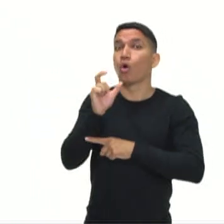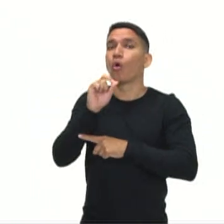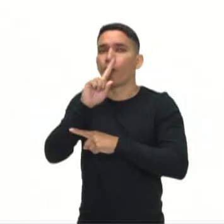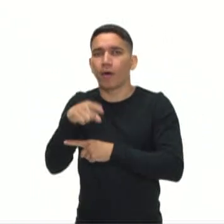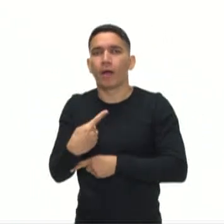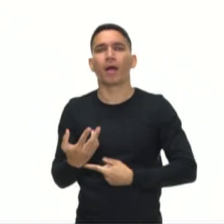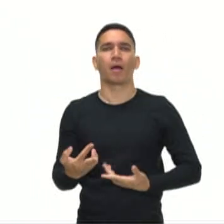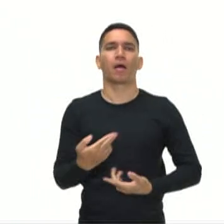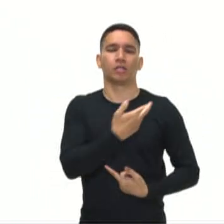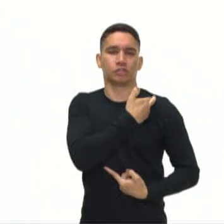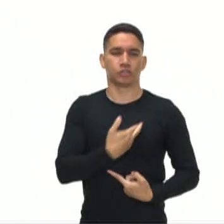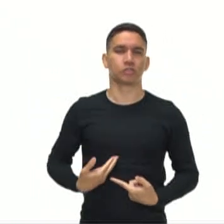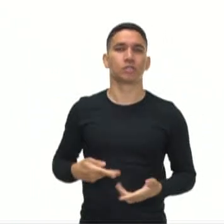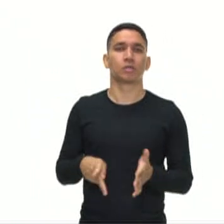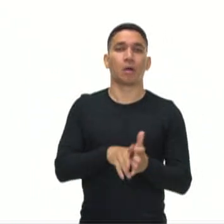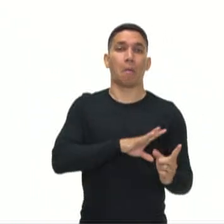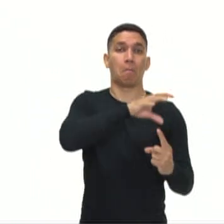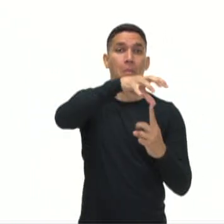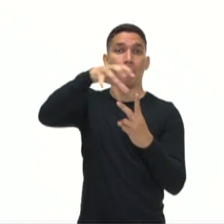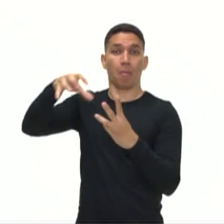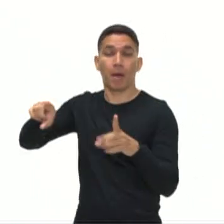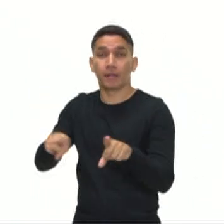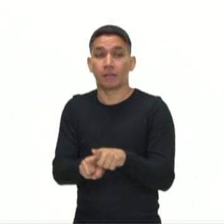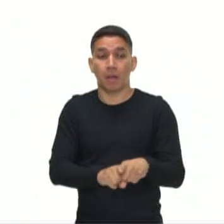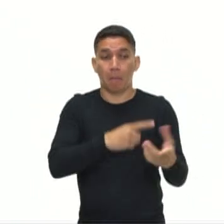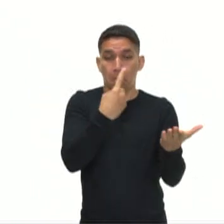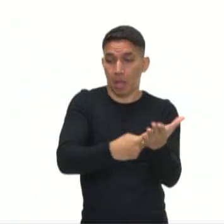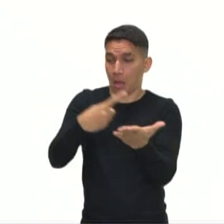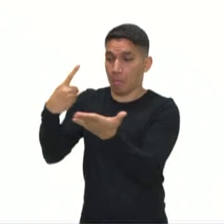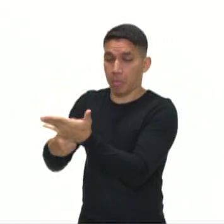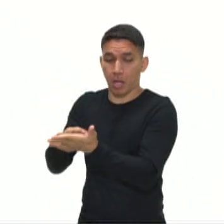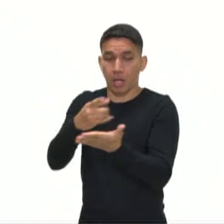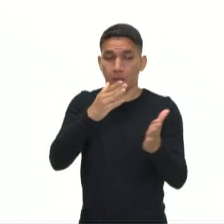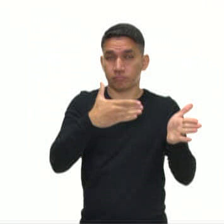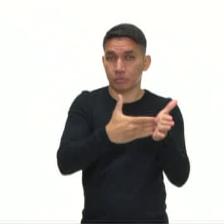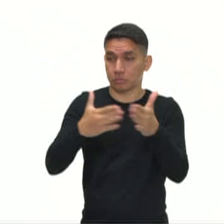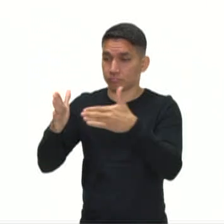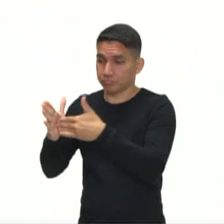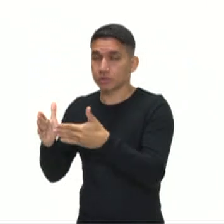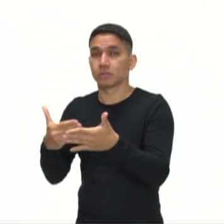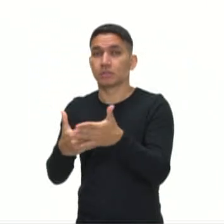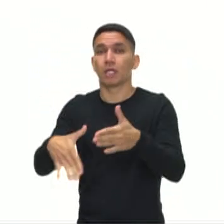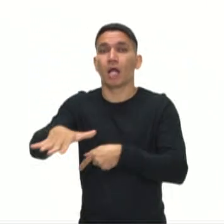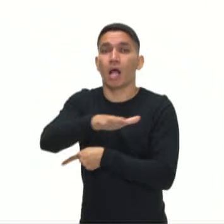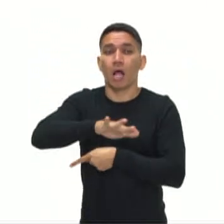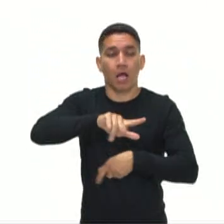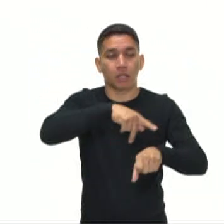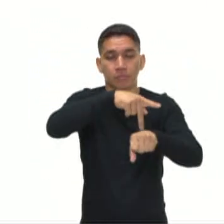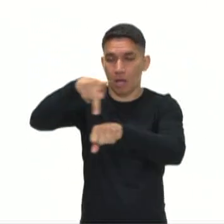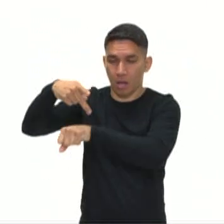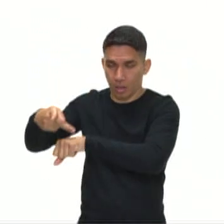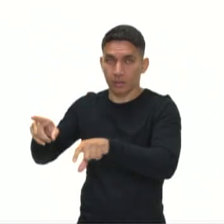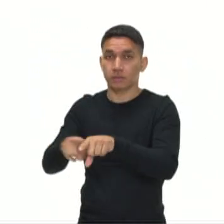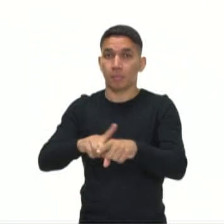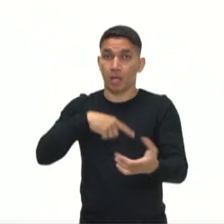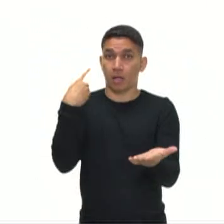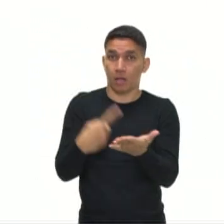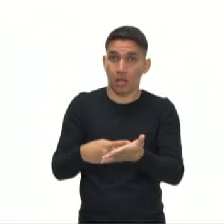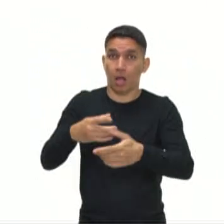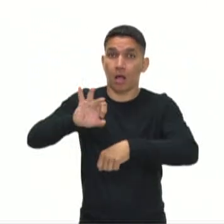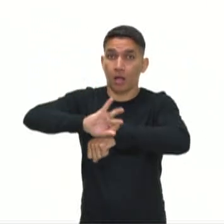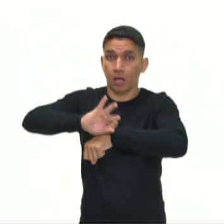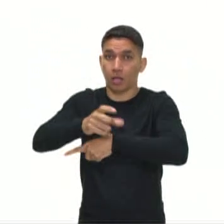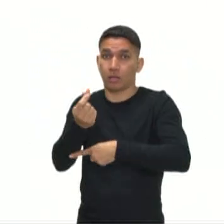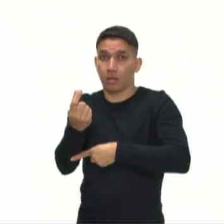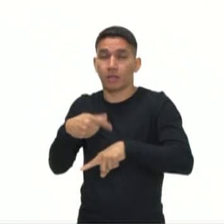regime monárquico, a delimitação de fronteiras e territórios nacionais, a instituição da moeda e leis comuns